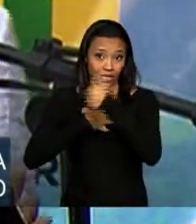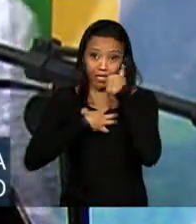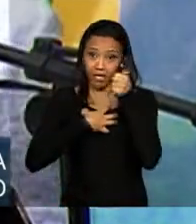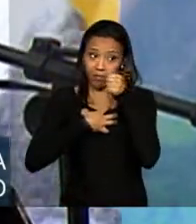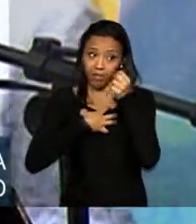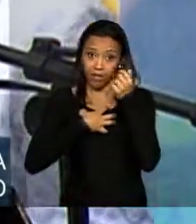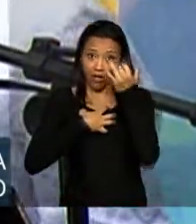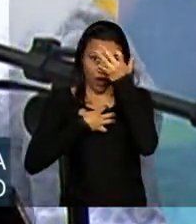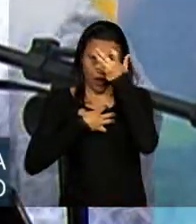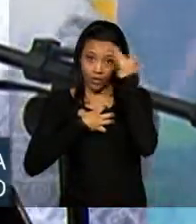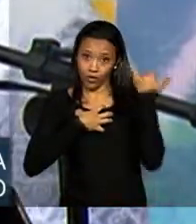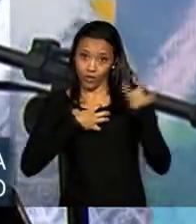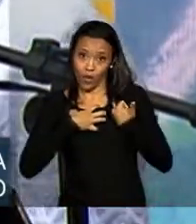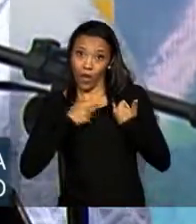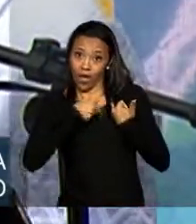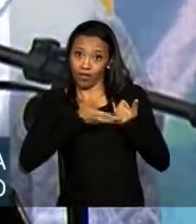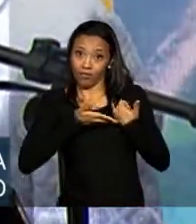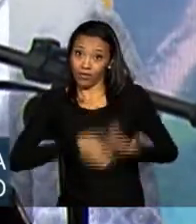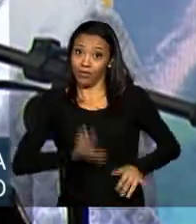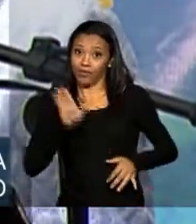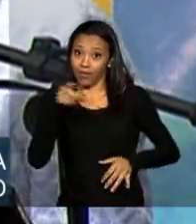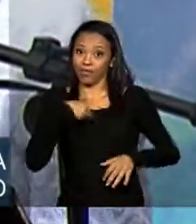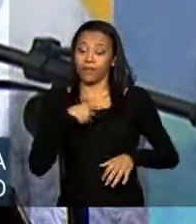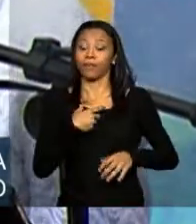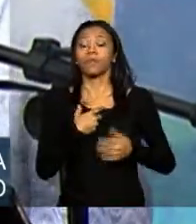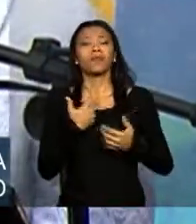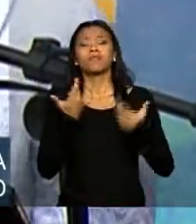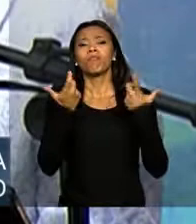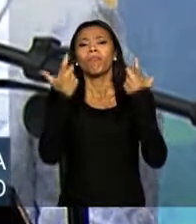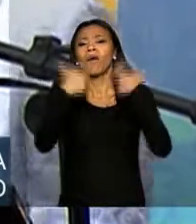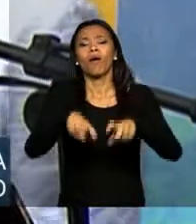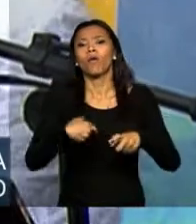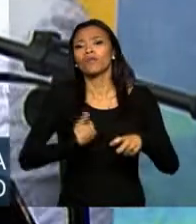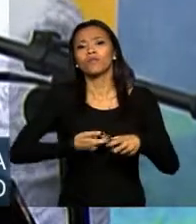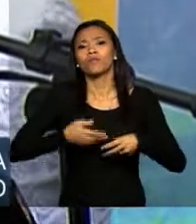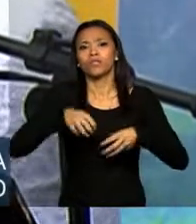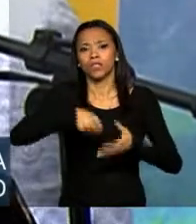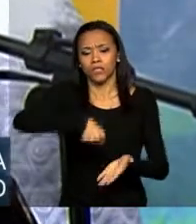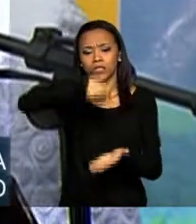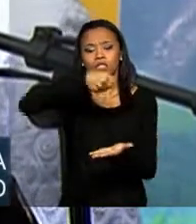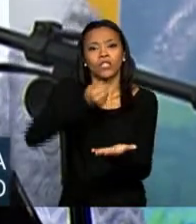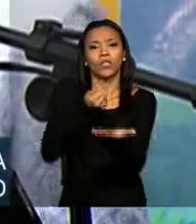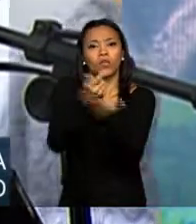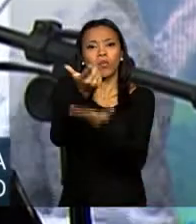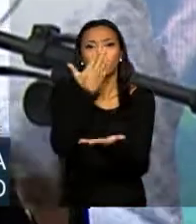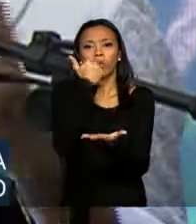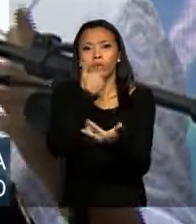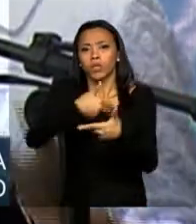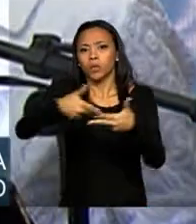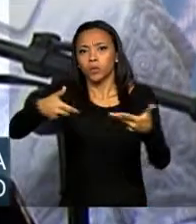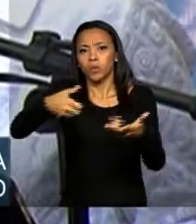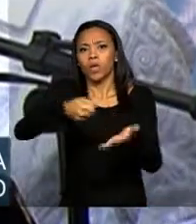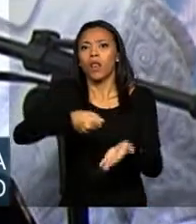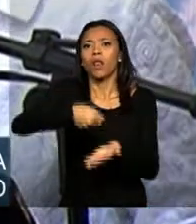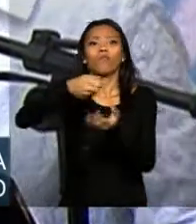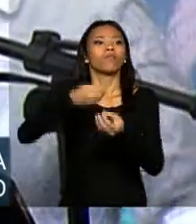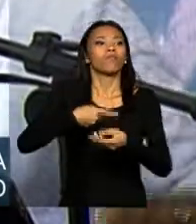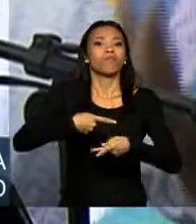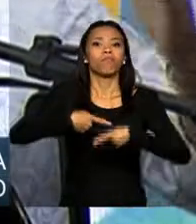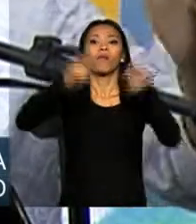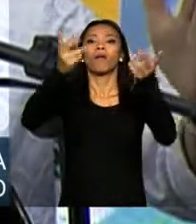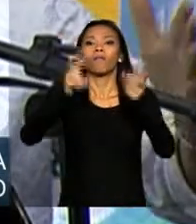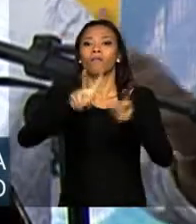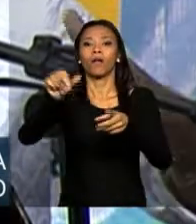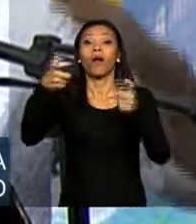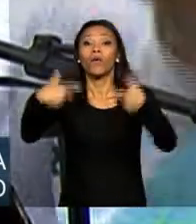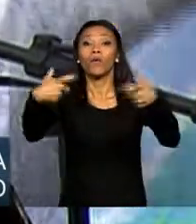né o razão ela falou isso mas Para Onde Vão As sextas que nós fazemos Quero Dizer para vocês